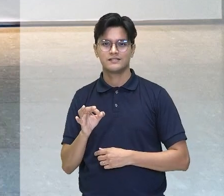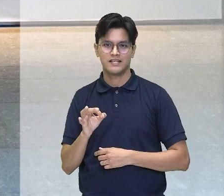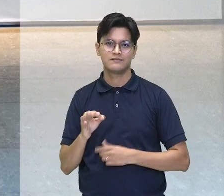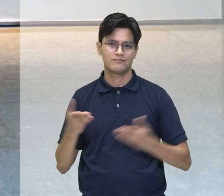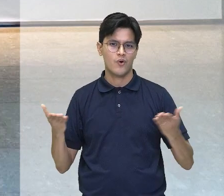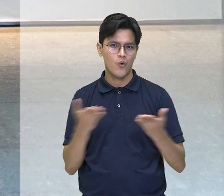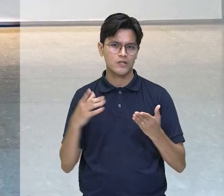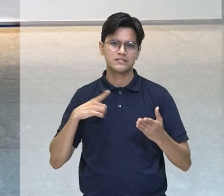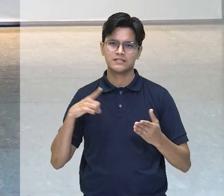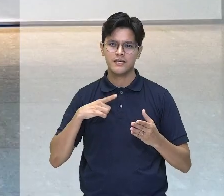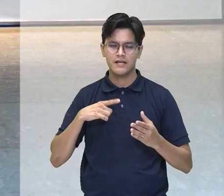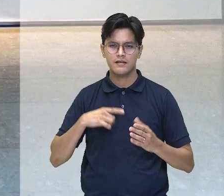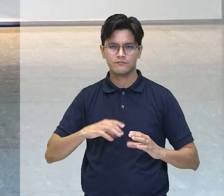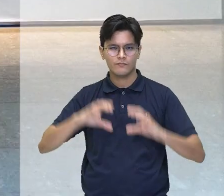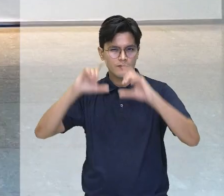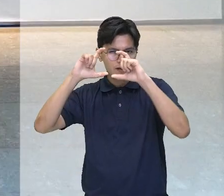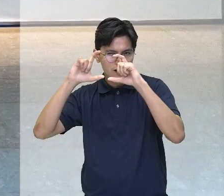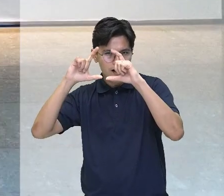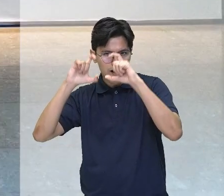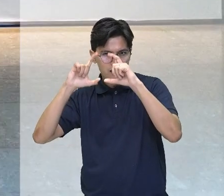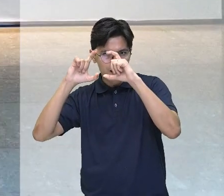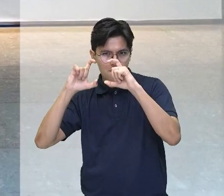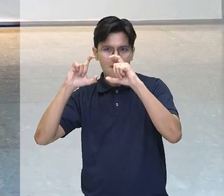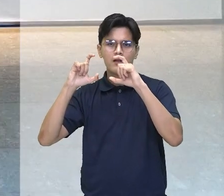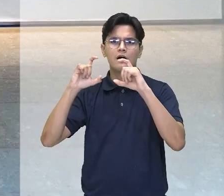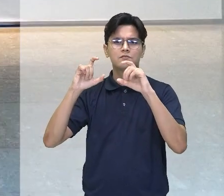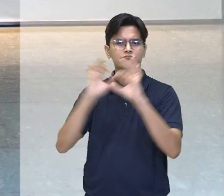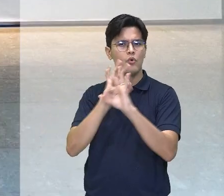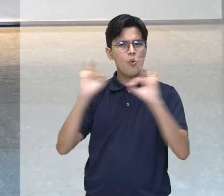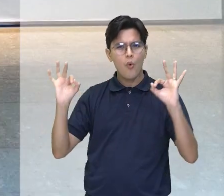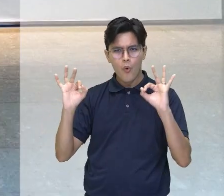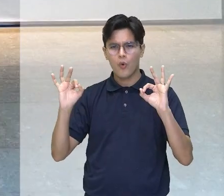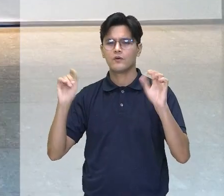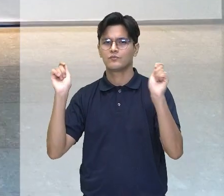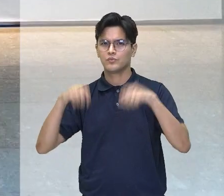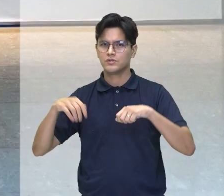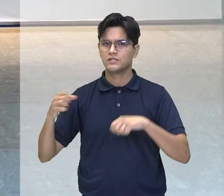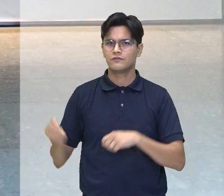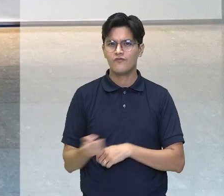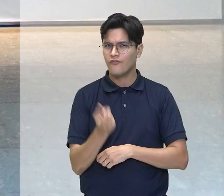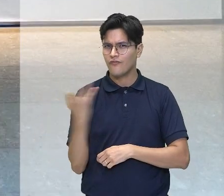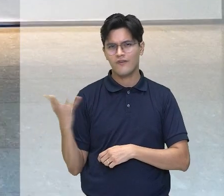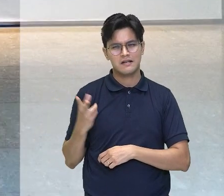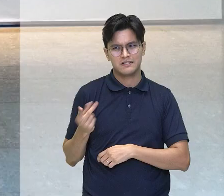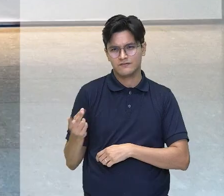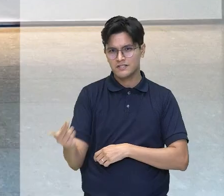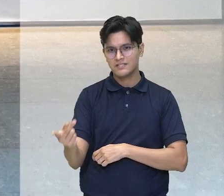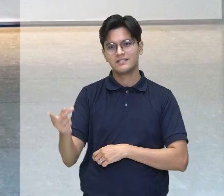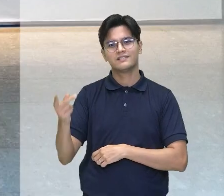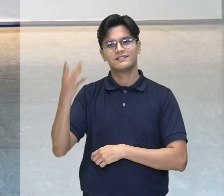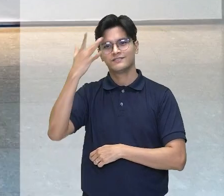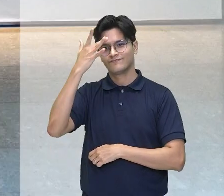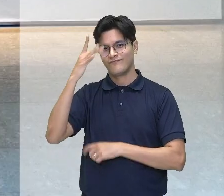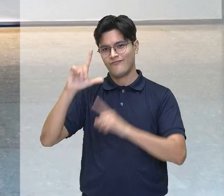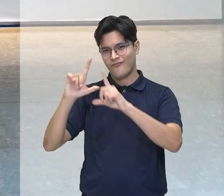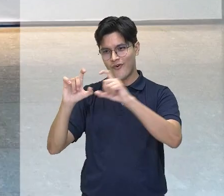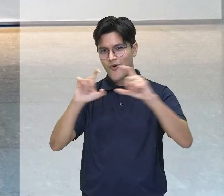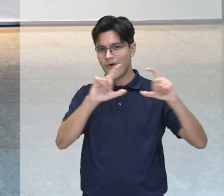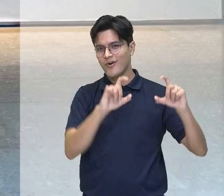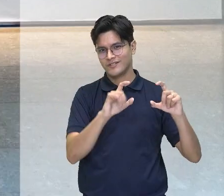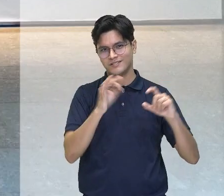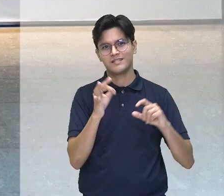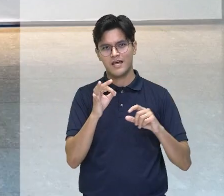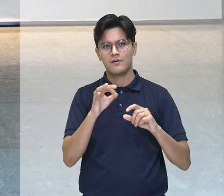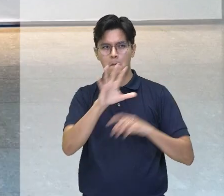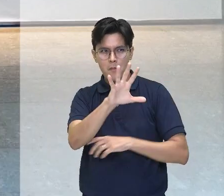seus smartphones, como nós já vimos, permitindo capturar e compartilhar instantaneamente aquele momento especial que você